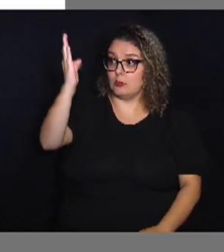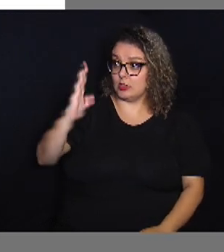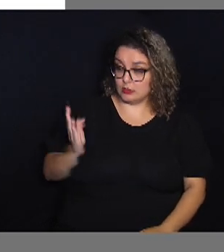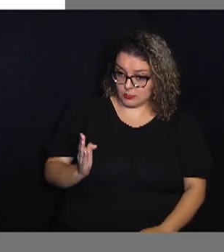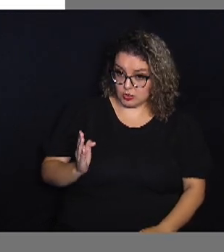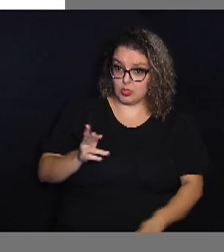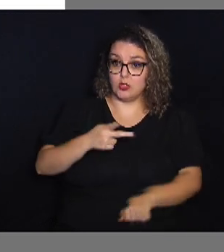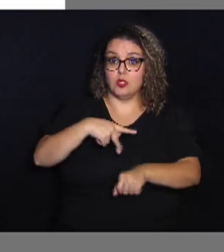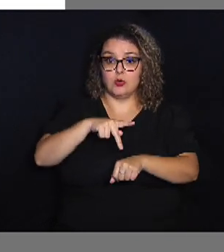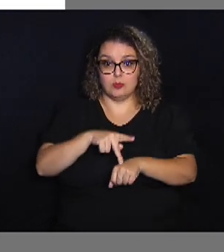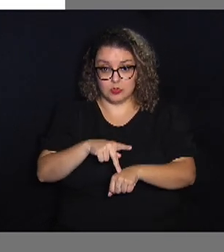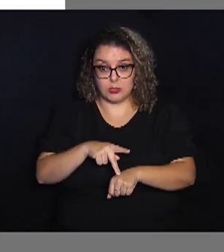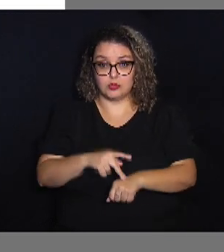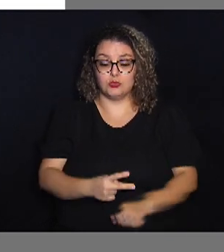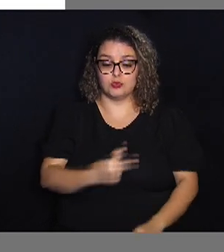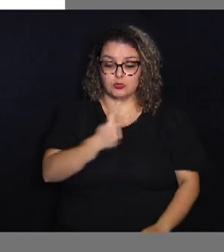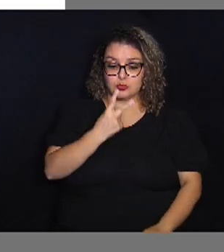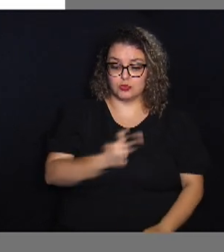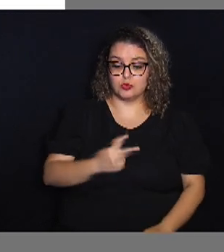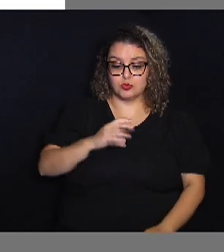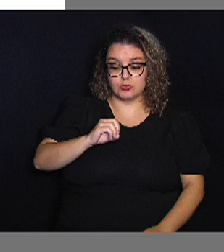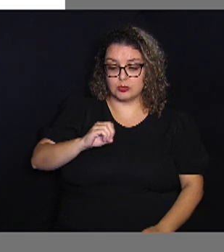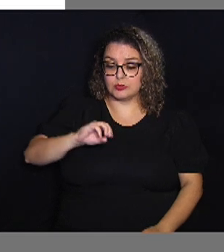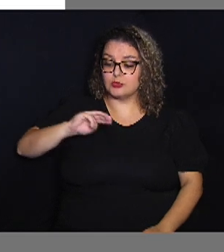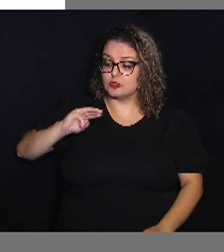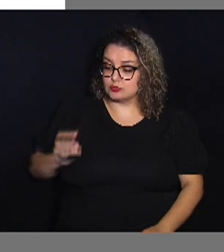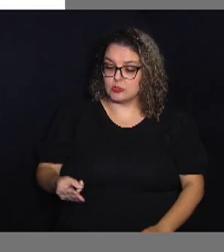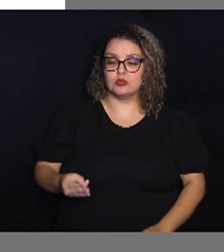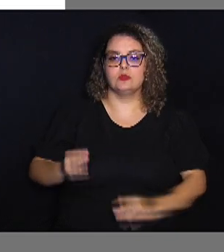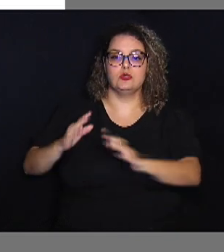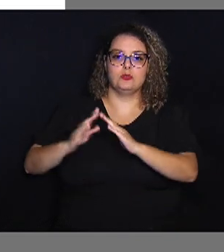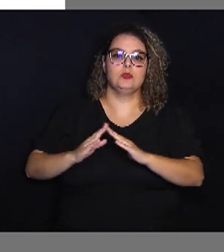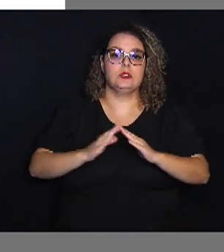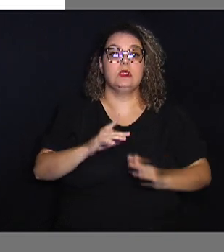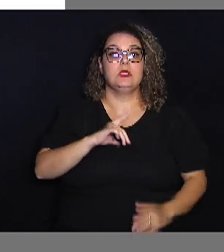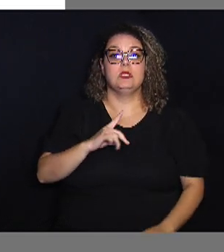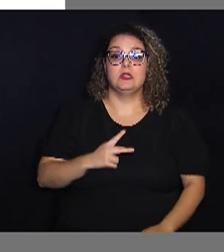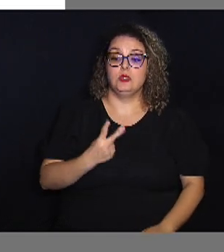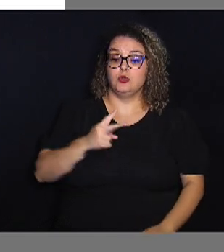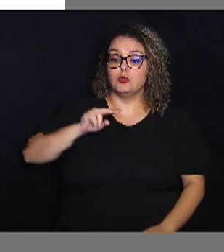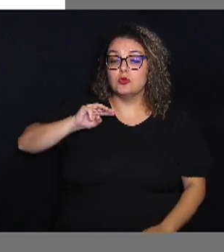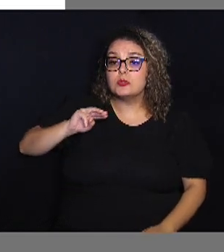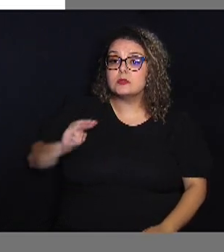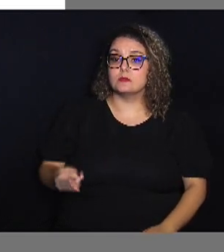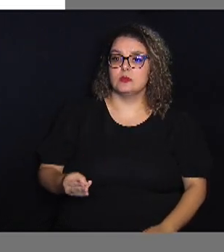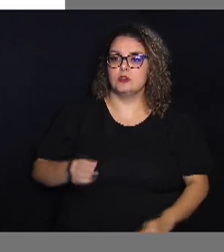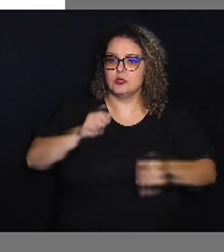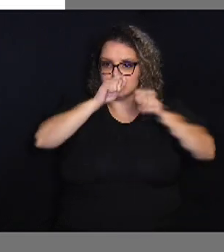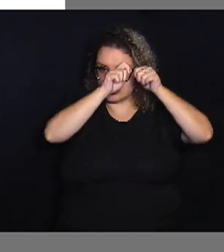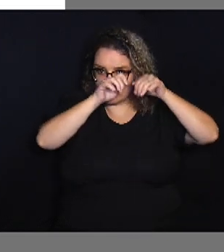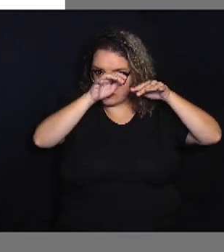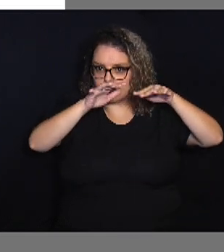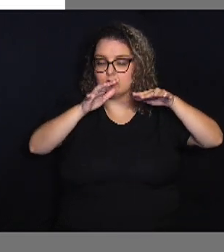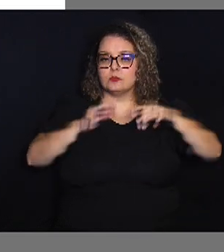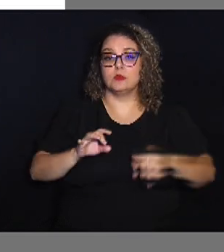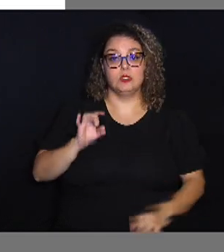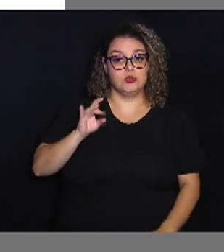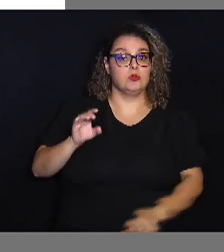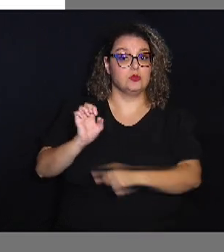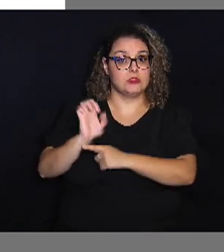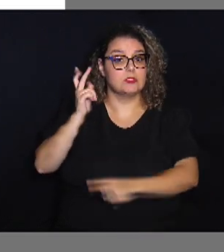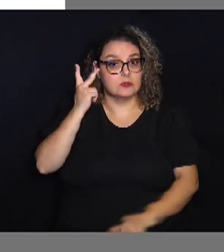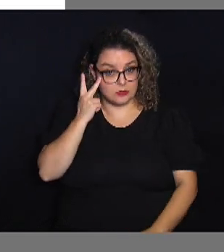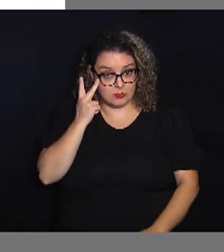país com cerca de 200 milhões de habitantes, possui 2 milhões de autistas. Só no estado de São